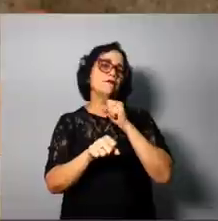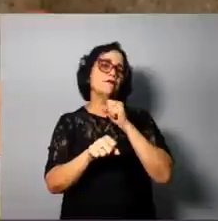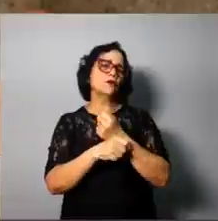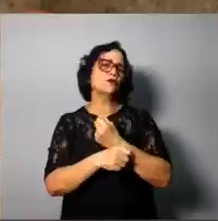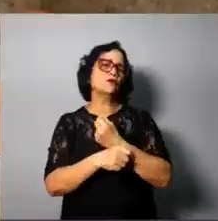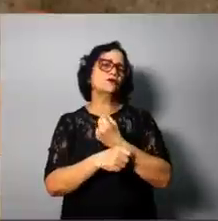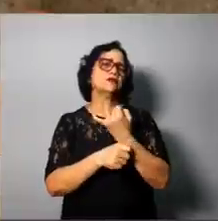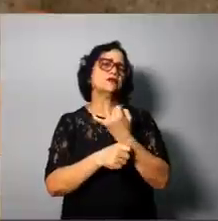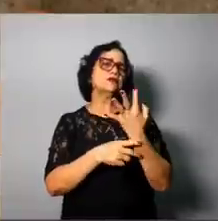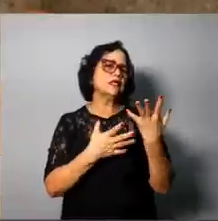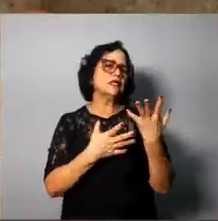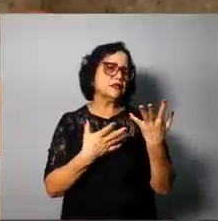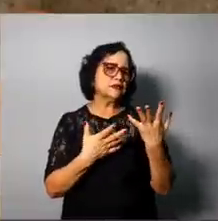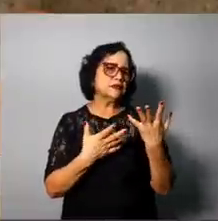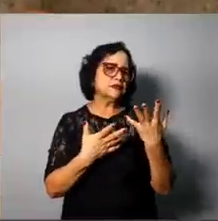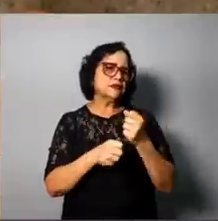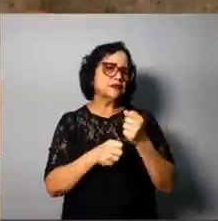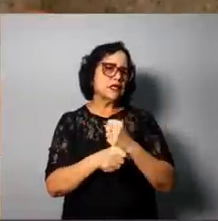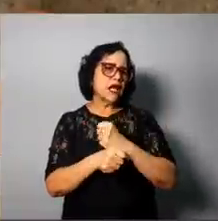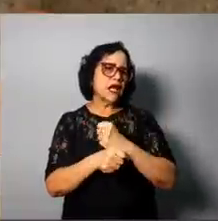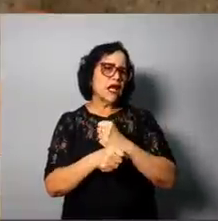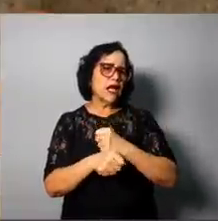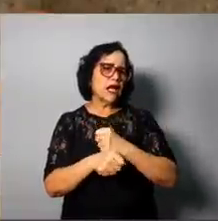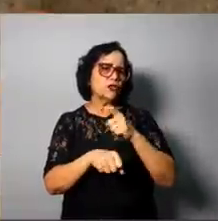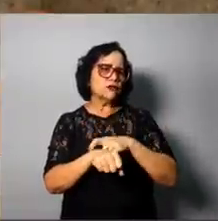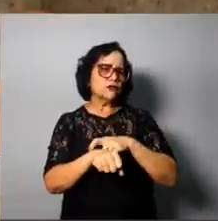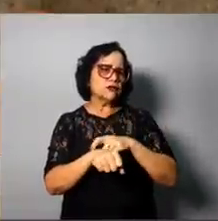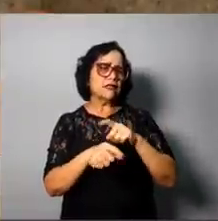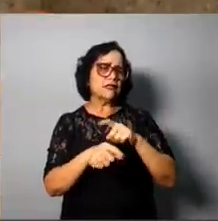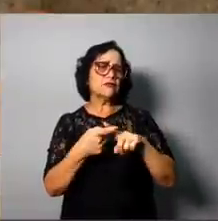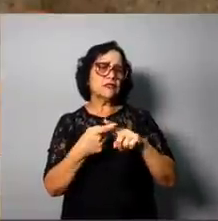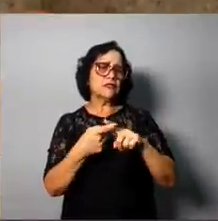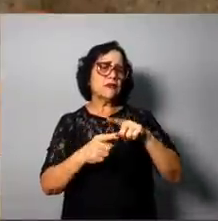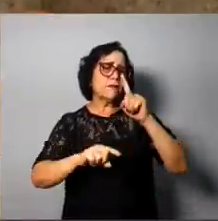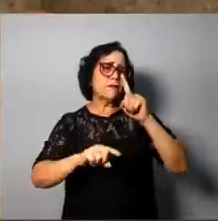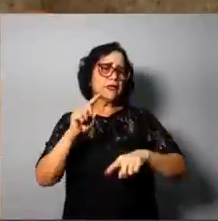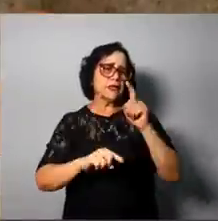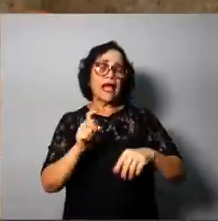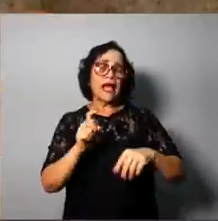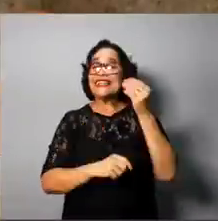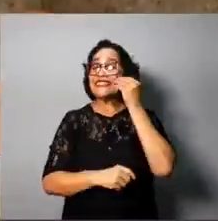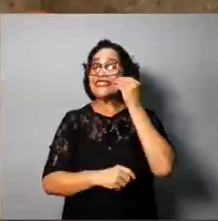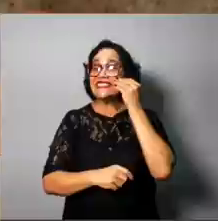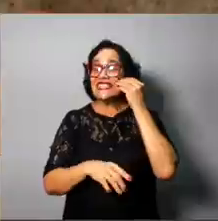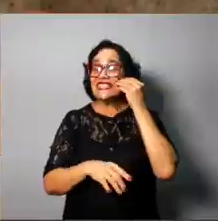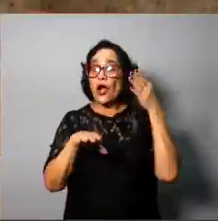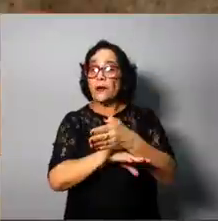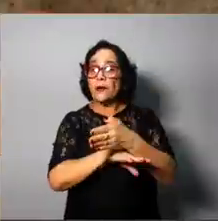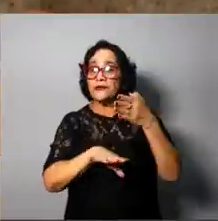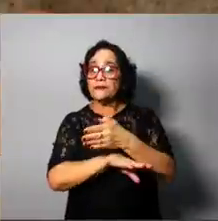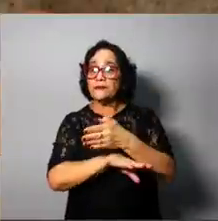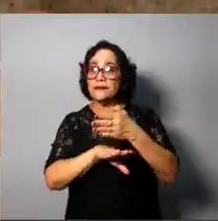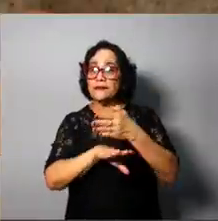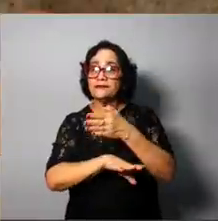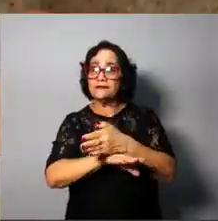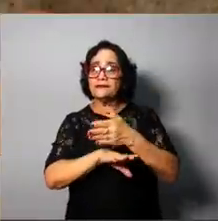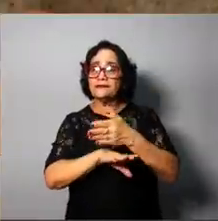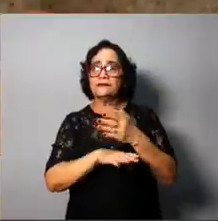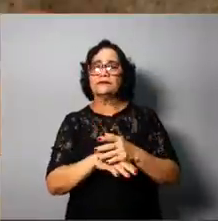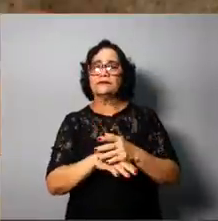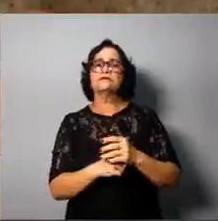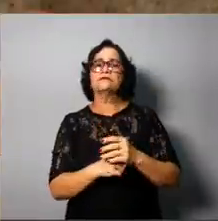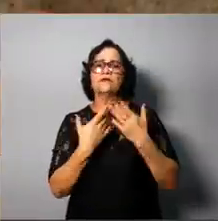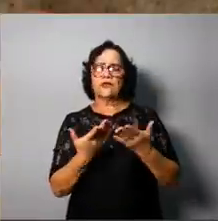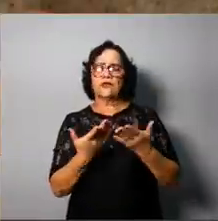Não só anos, não só tempo, mas também recursos, atenções, presença. Eu digo,